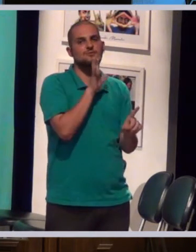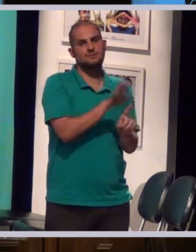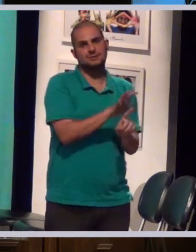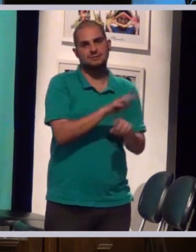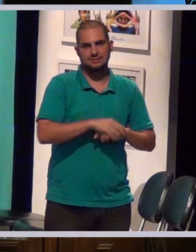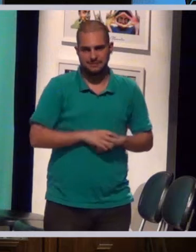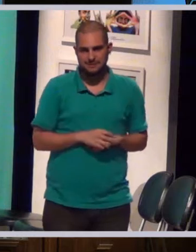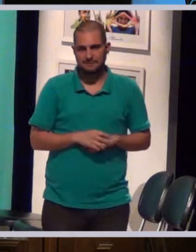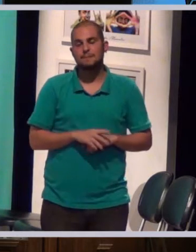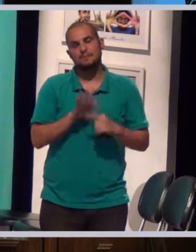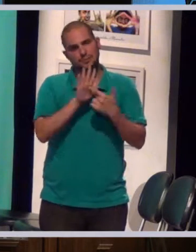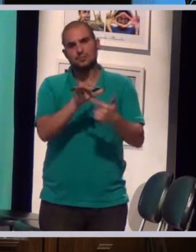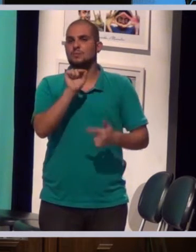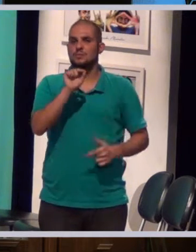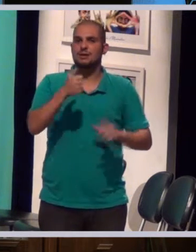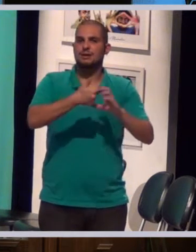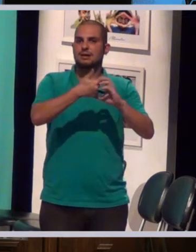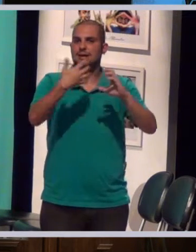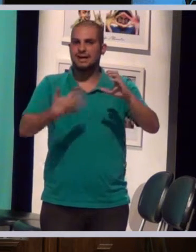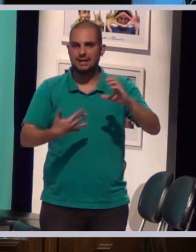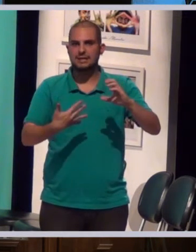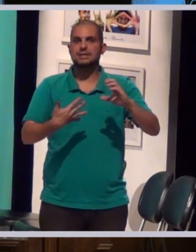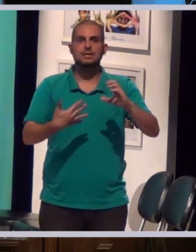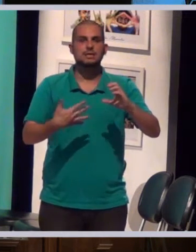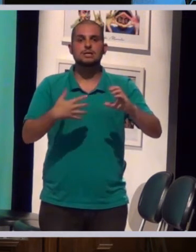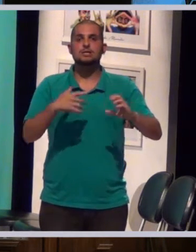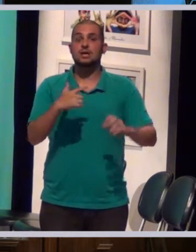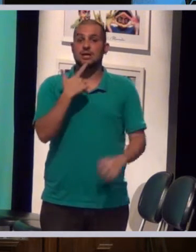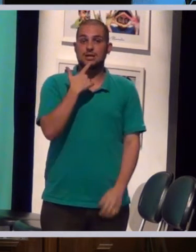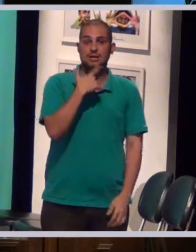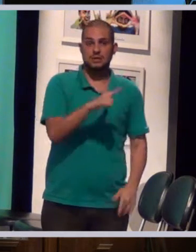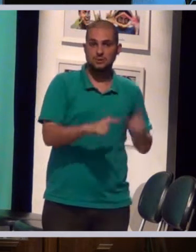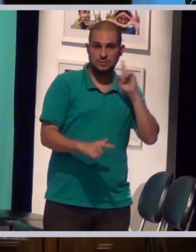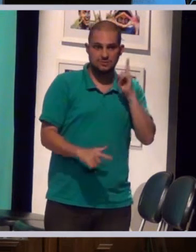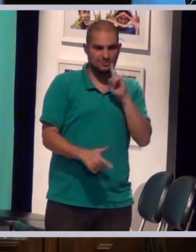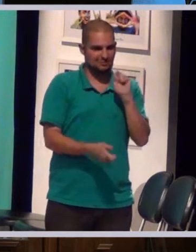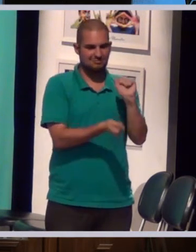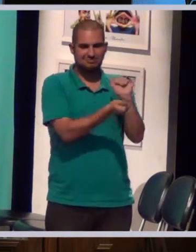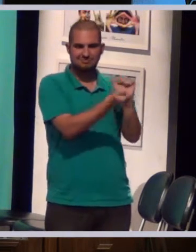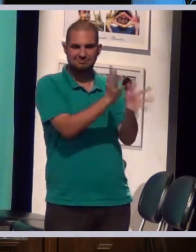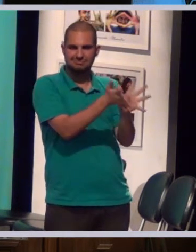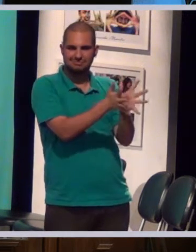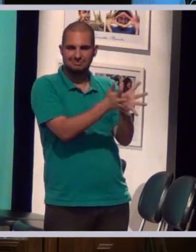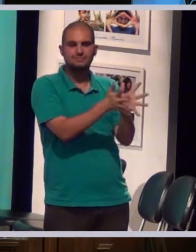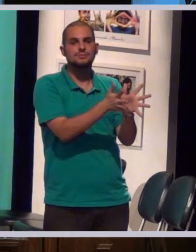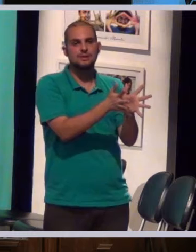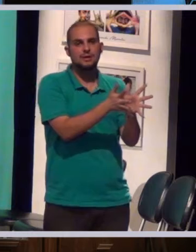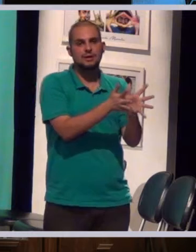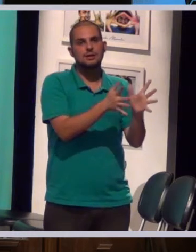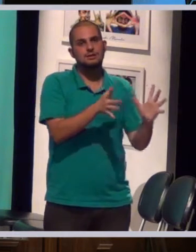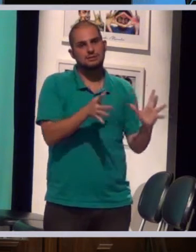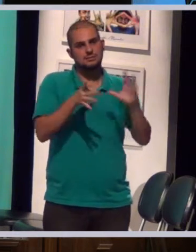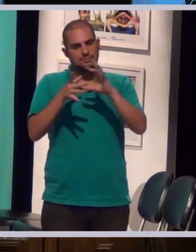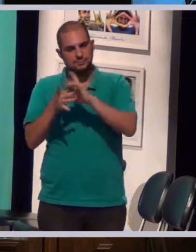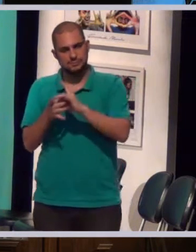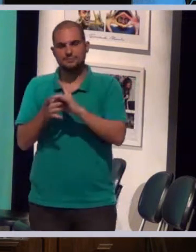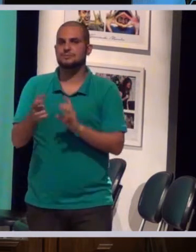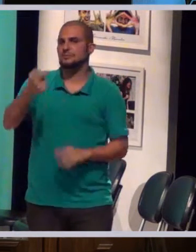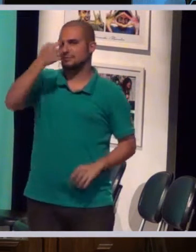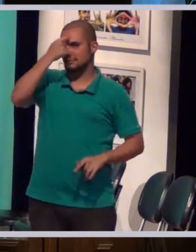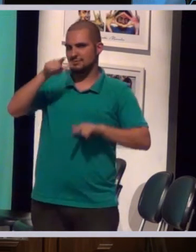a característica da língua dos surdos, a língua de sinais, com uma relação com a memória de